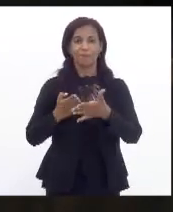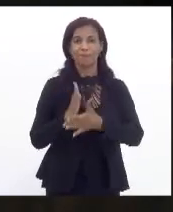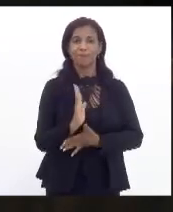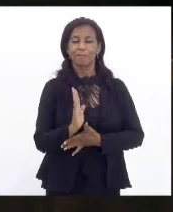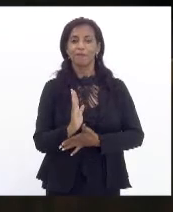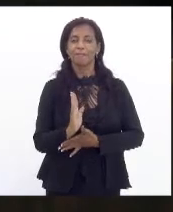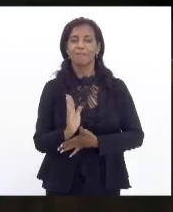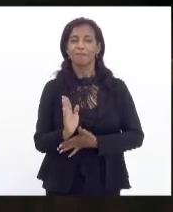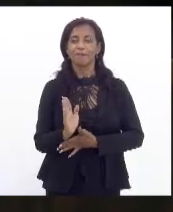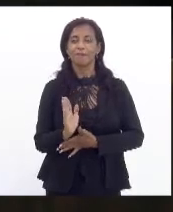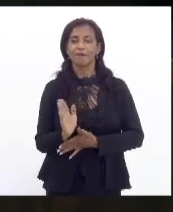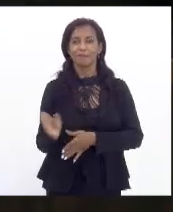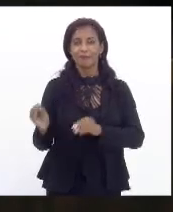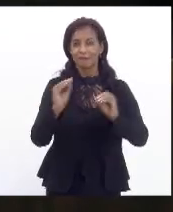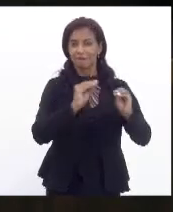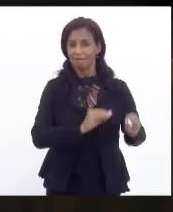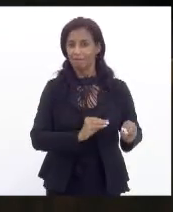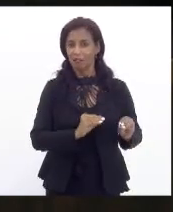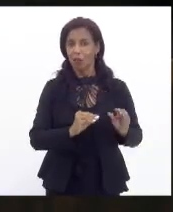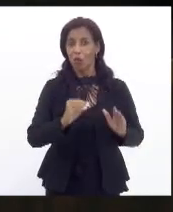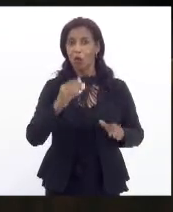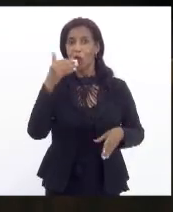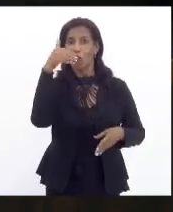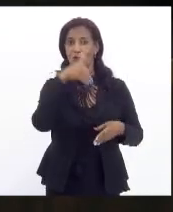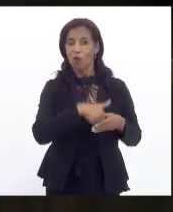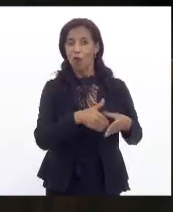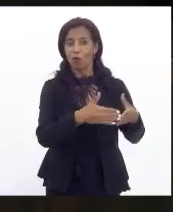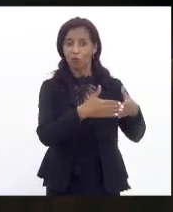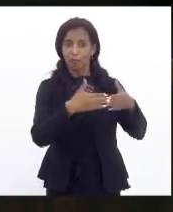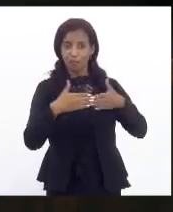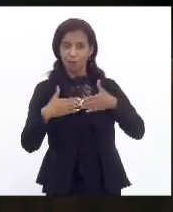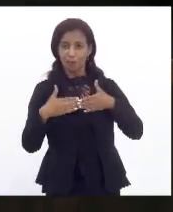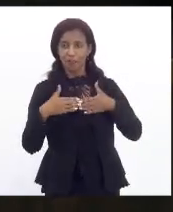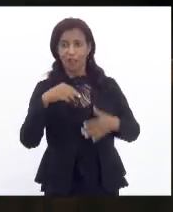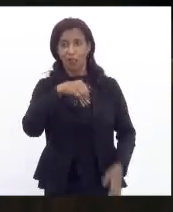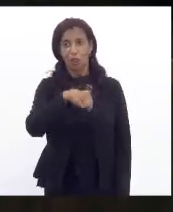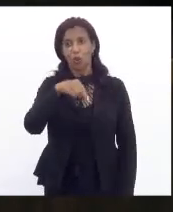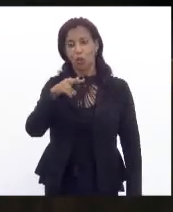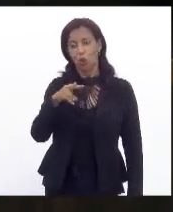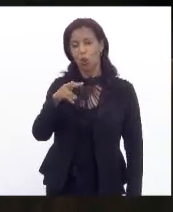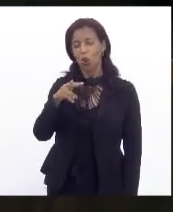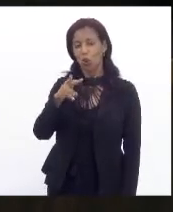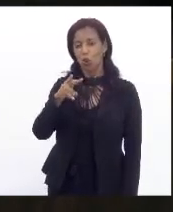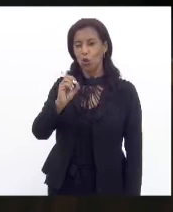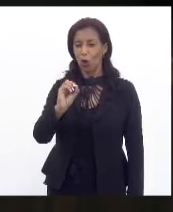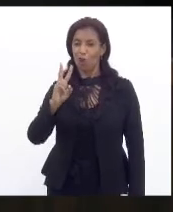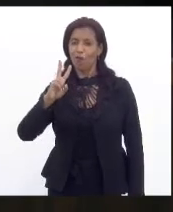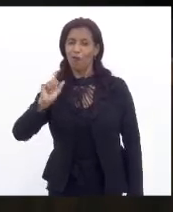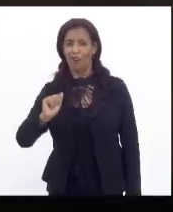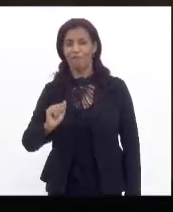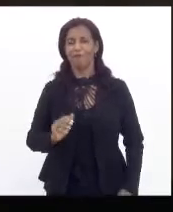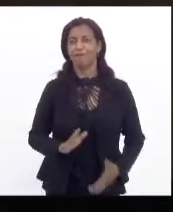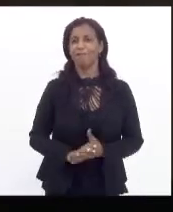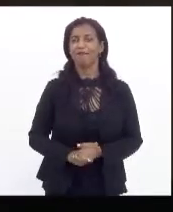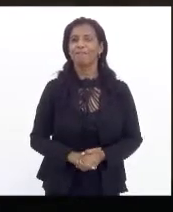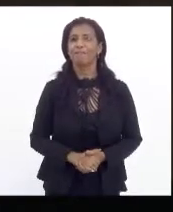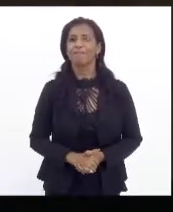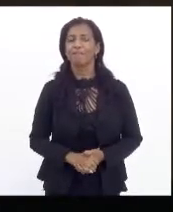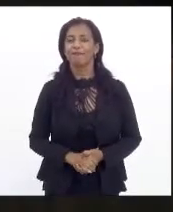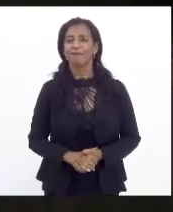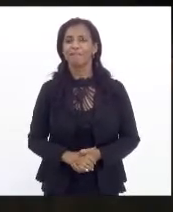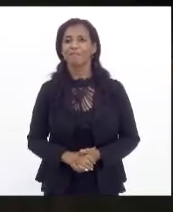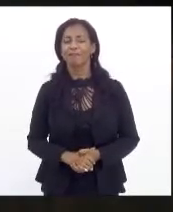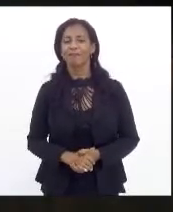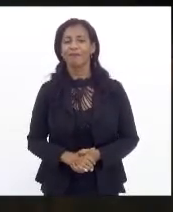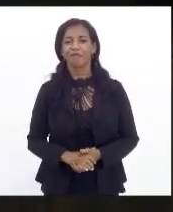aprovado, vai a promulgação com voto pela abstenção da nova. E declaração de voto.